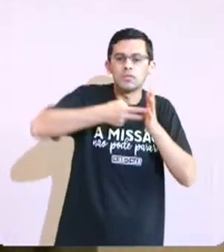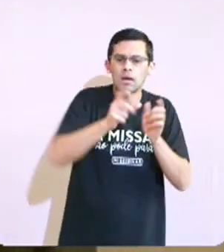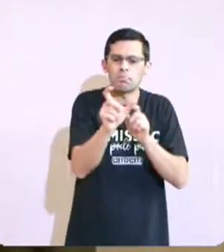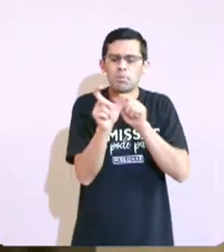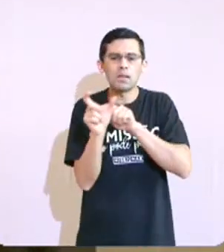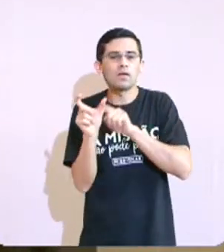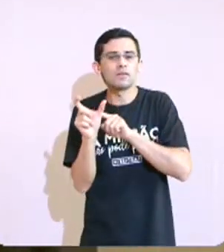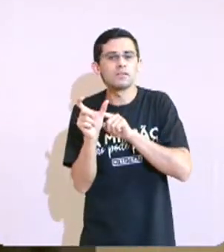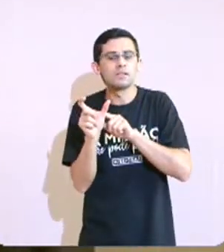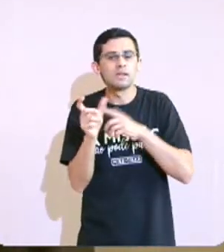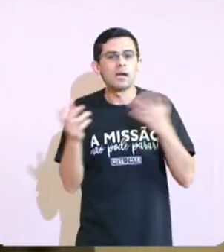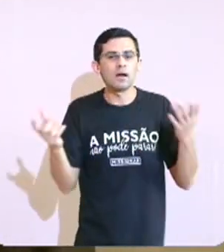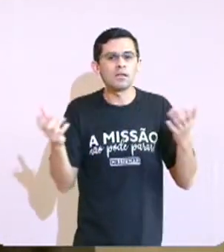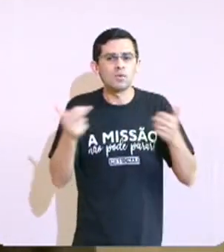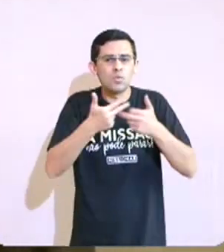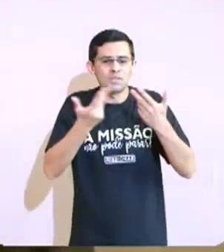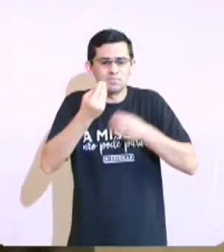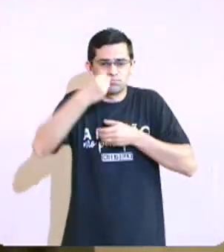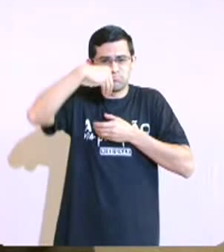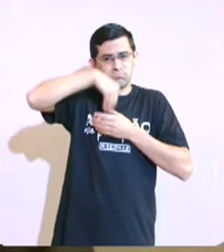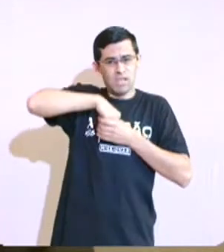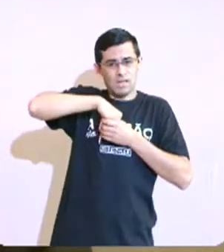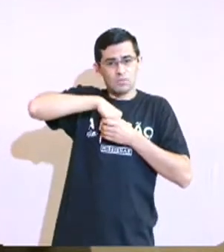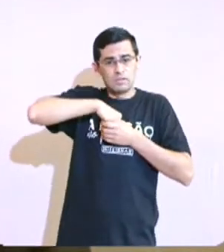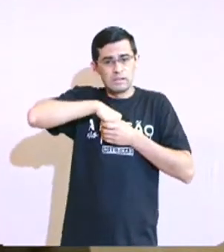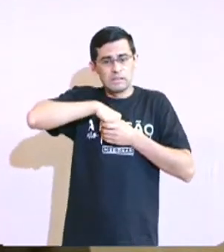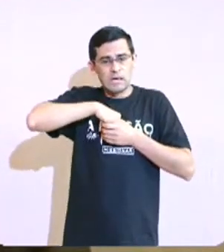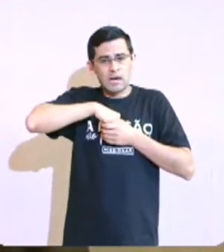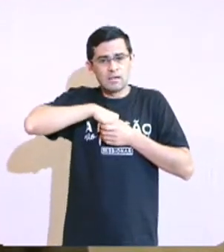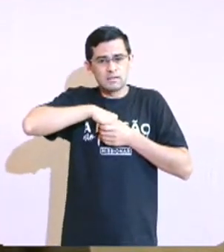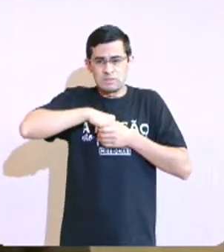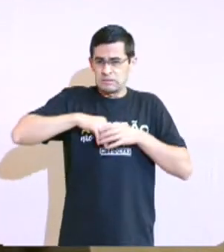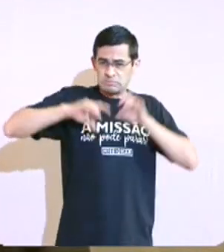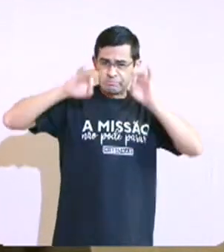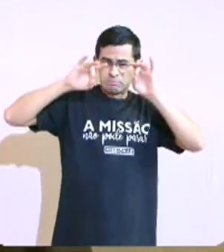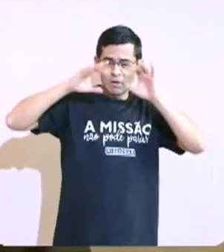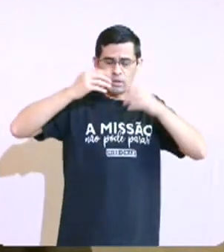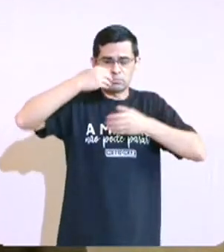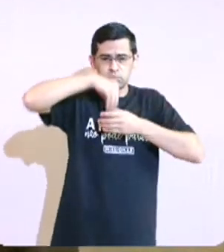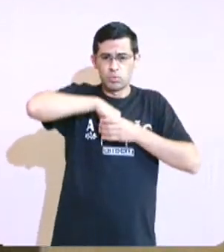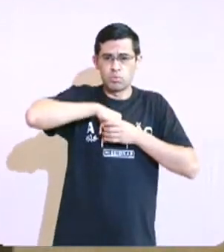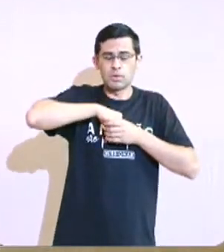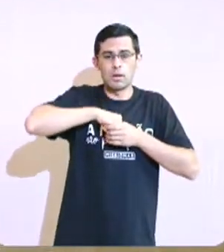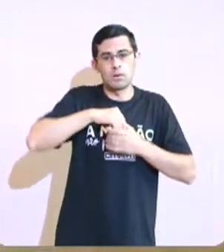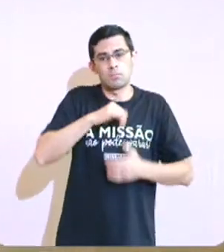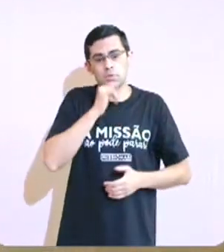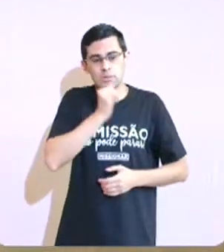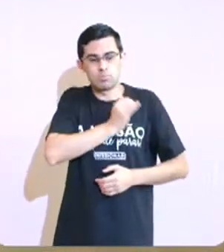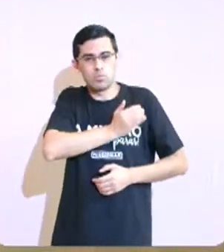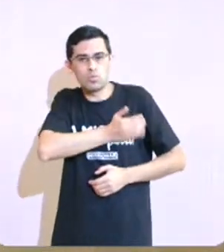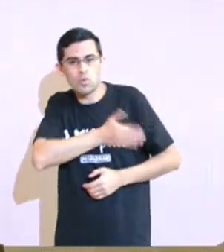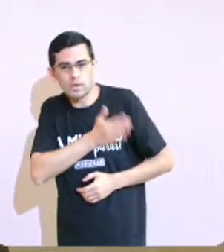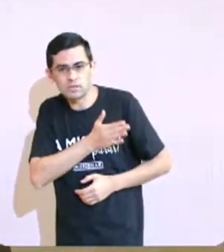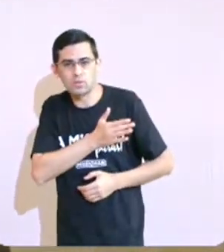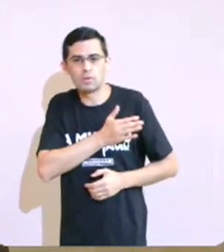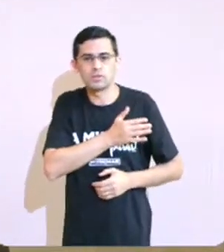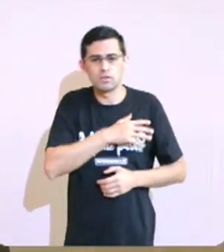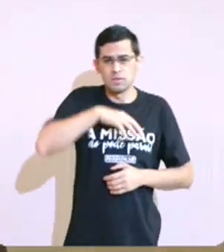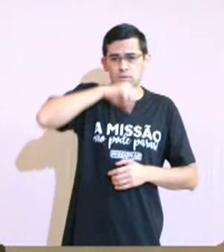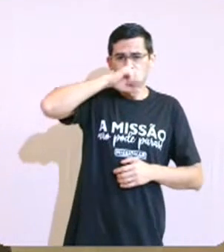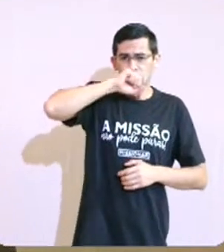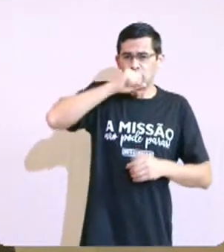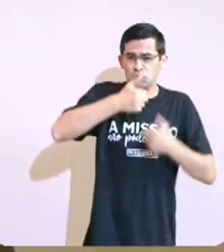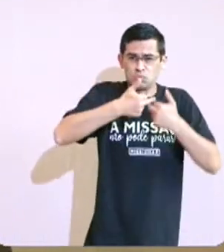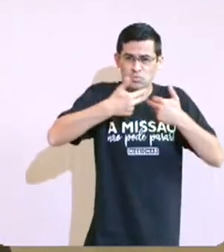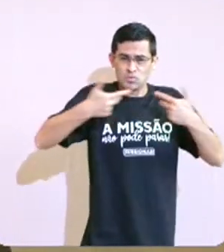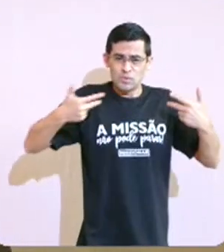que refere-se às partes interiores, especialmente as mais nobres do corpo humano. O coração, os pulmões, o